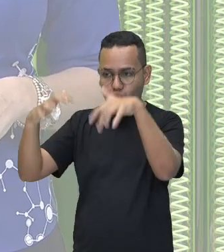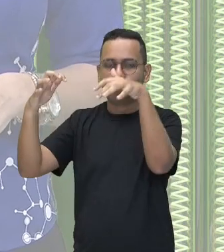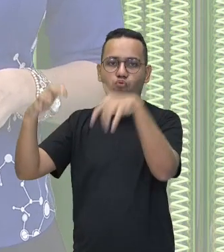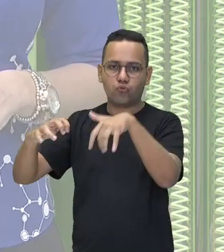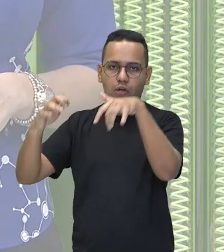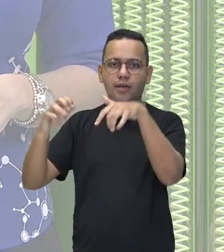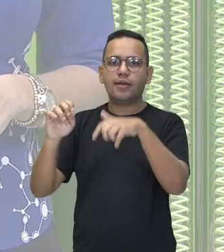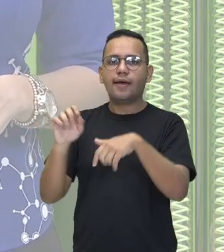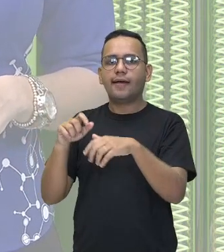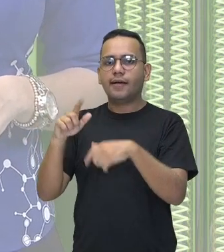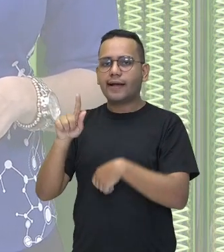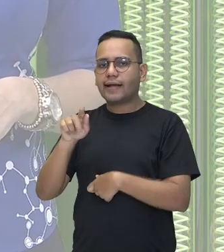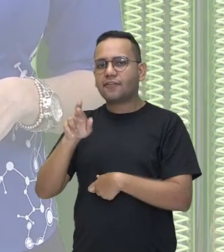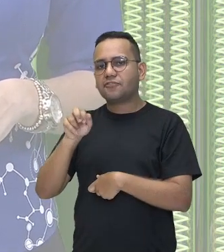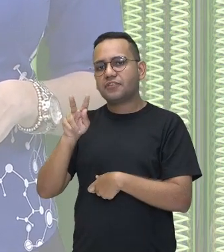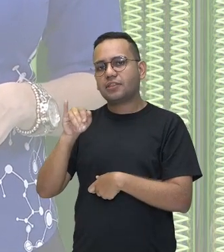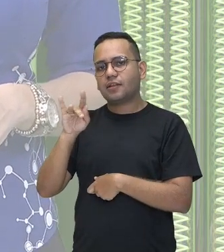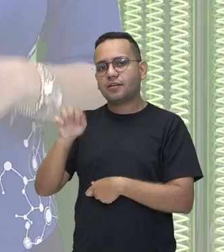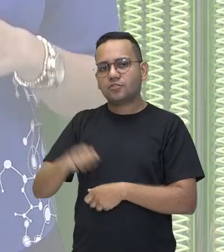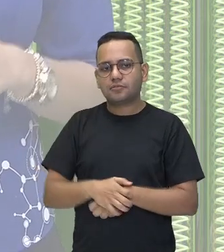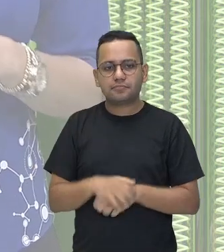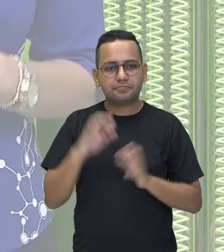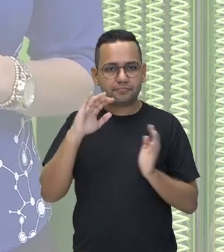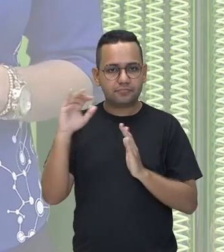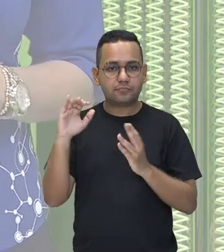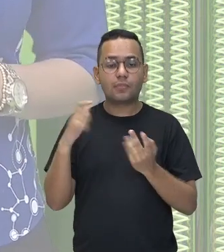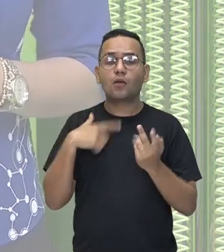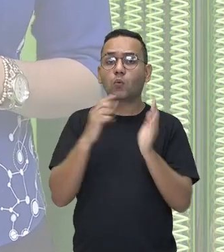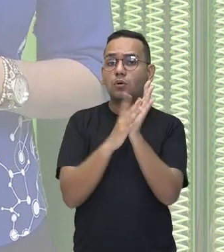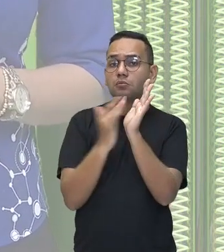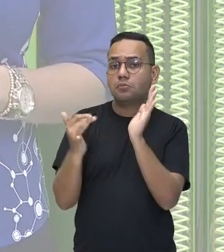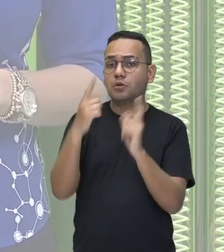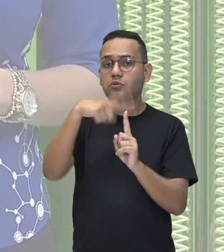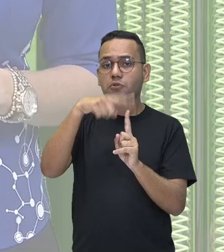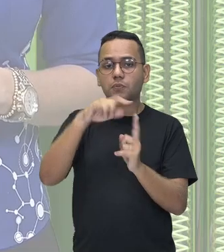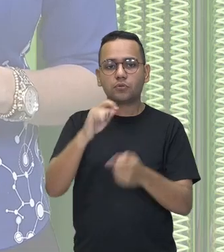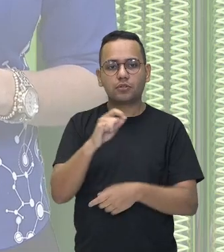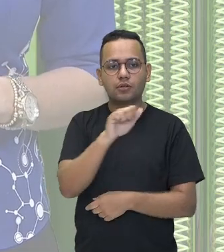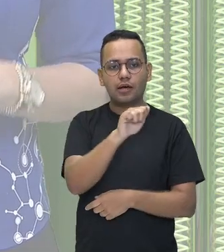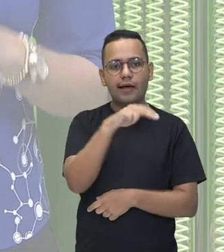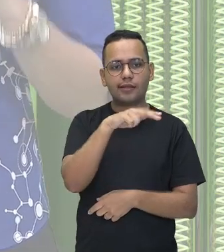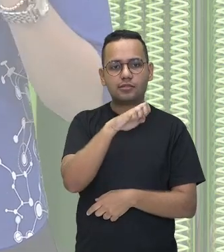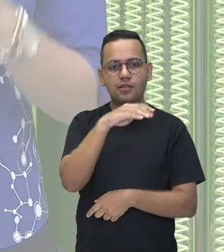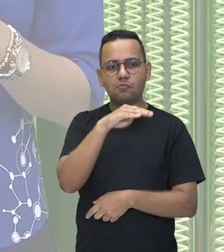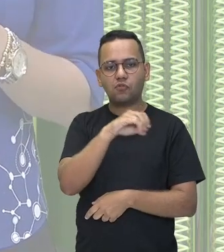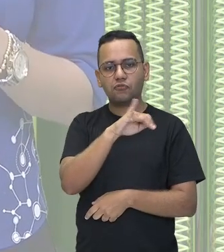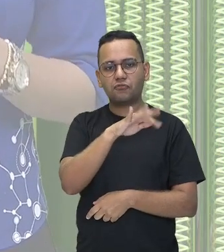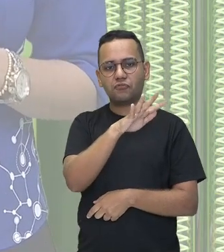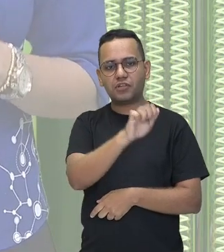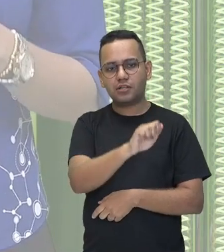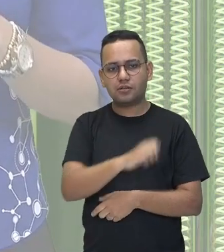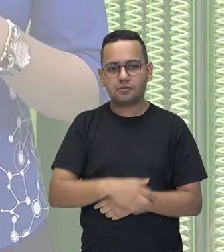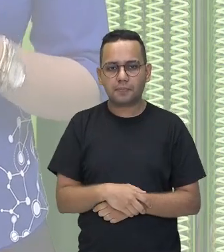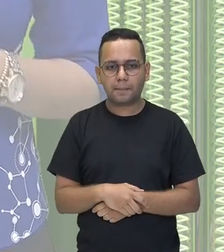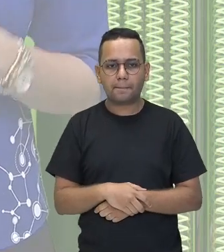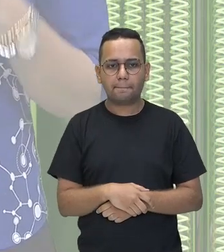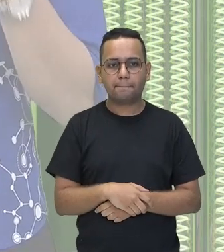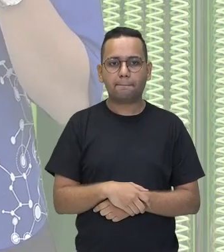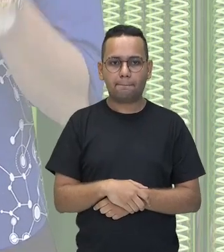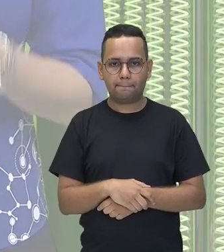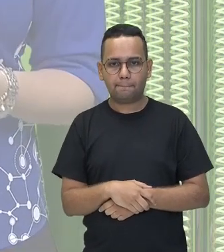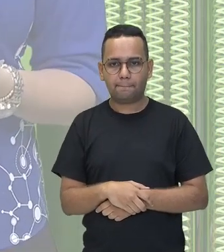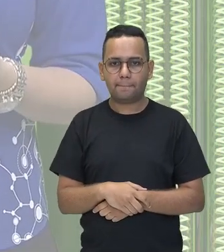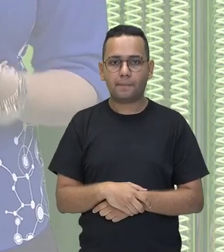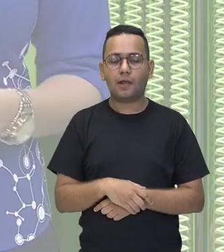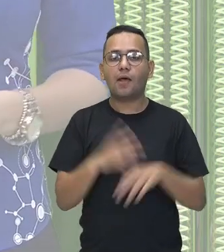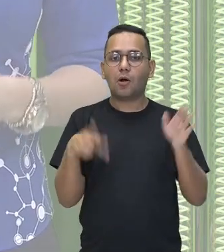gravidade. Os tipos de polinização pode ser por anemofilia, então a anemofilia é quando ocorre